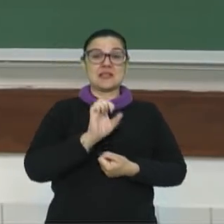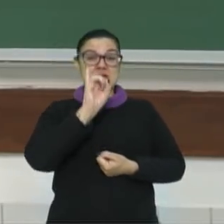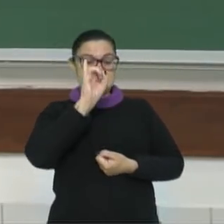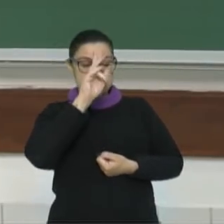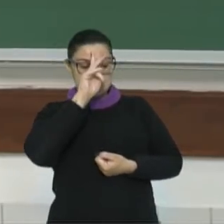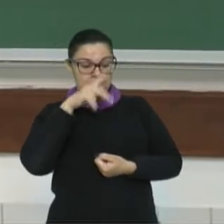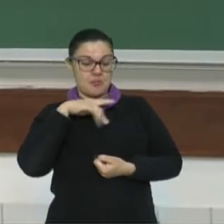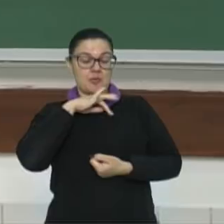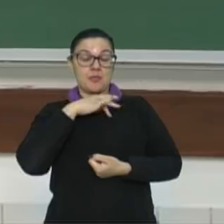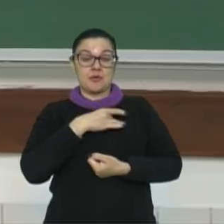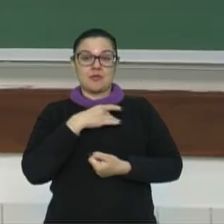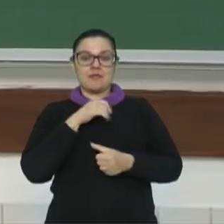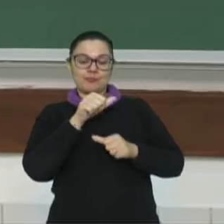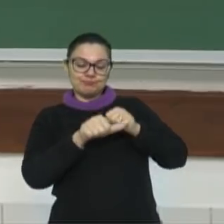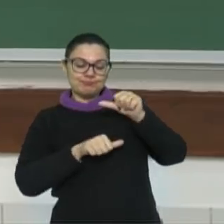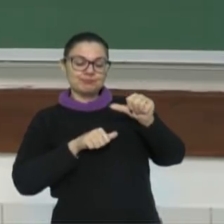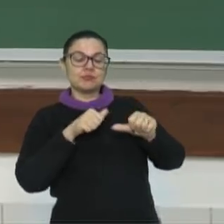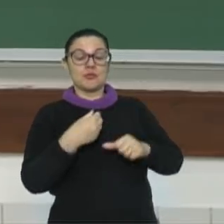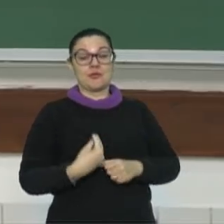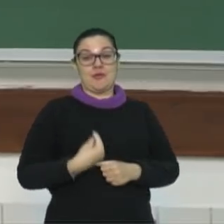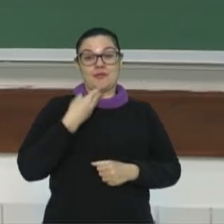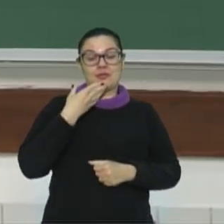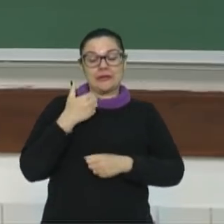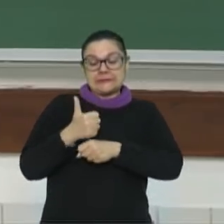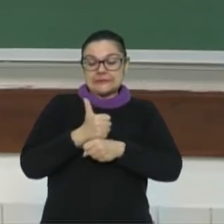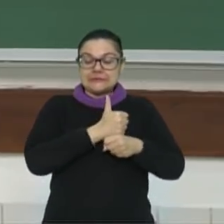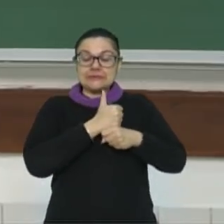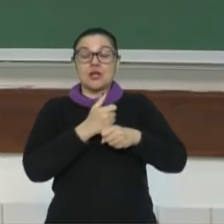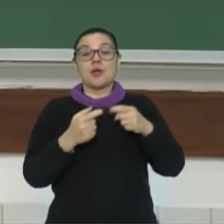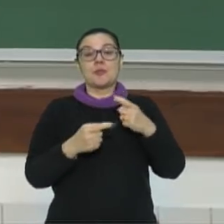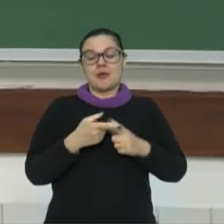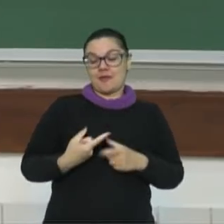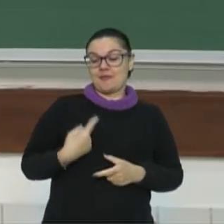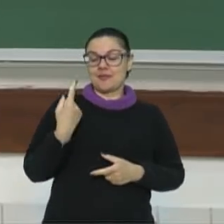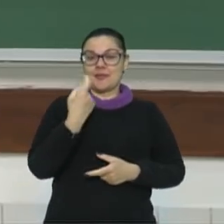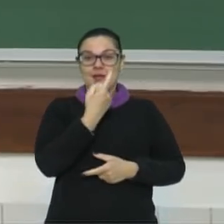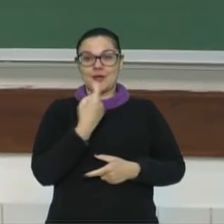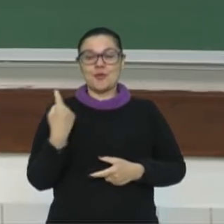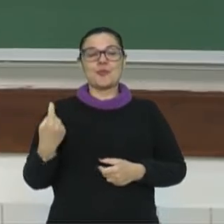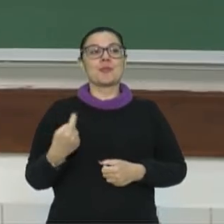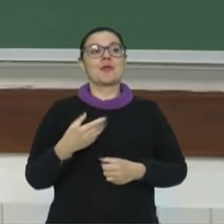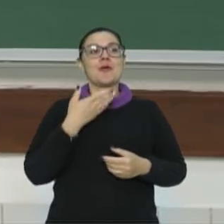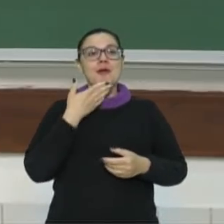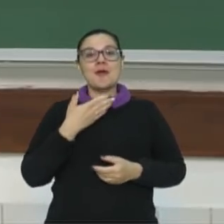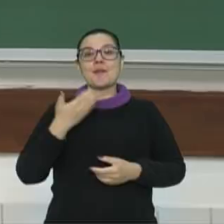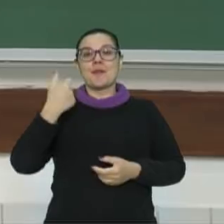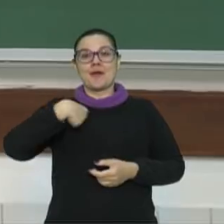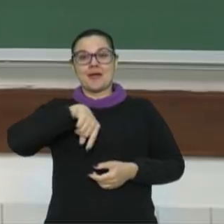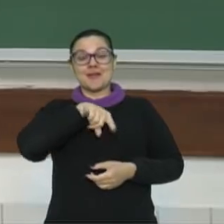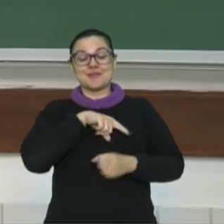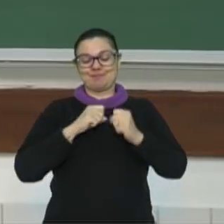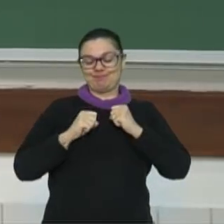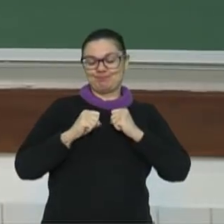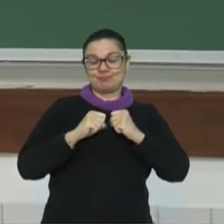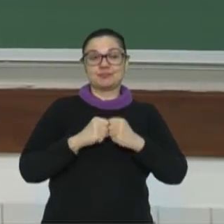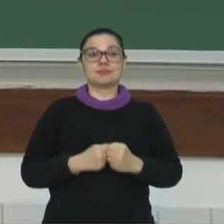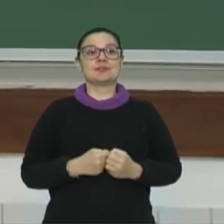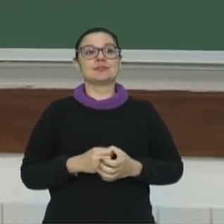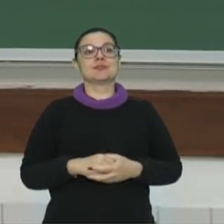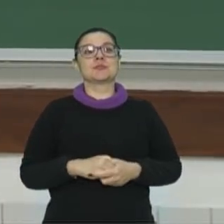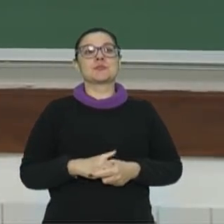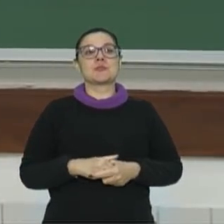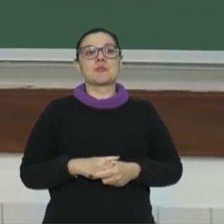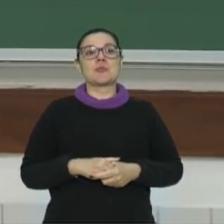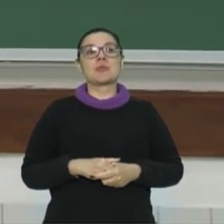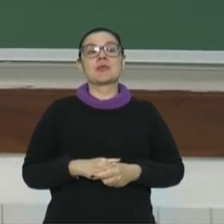como vítima e vamos gerenciar a nossa vida de verdade, né? Porque a vida é uma só e vamos fazer dela o melhor que a gente pode. E